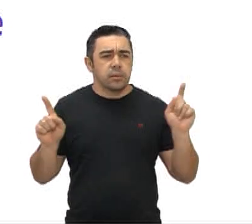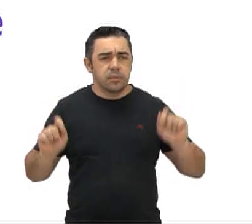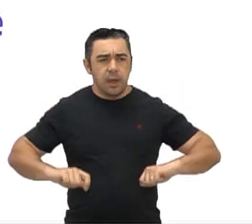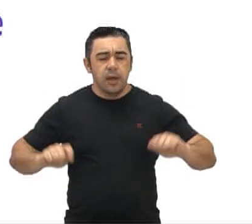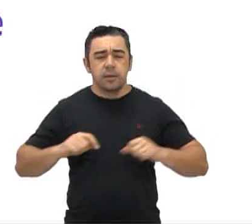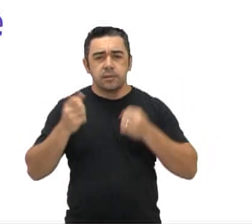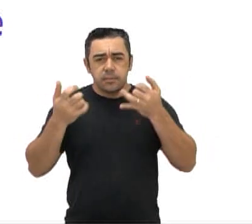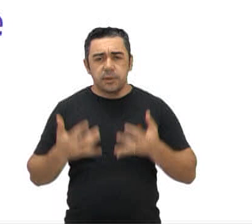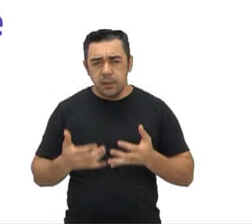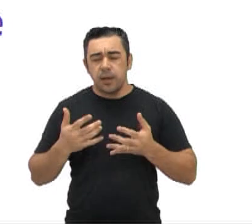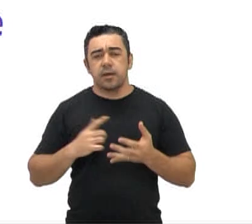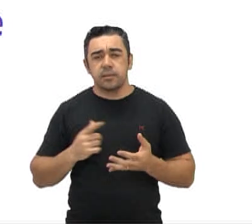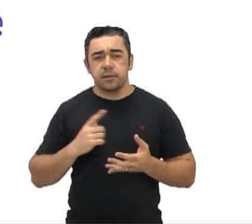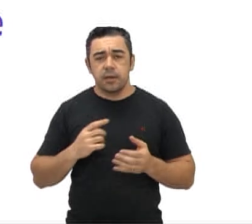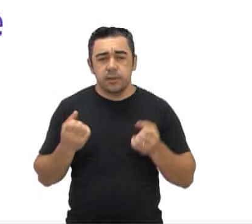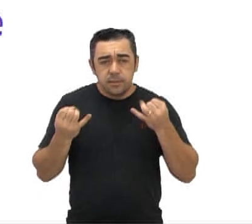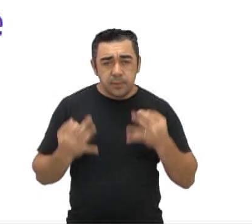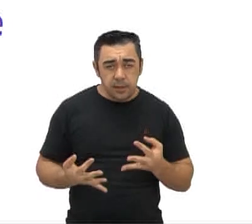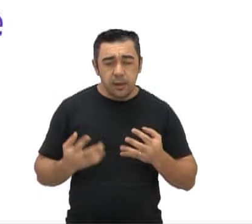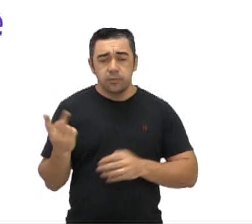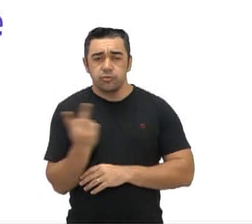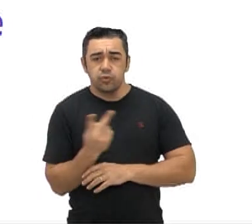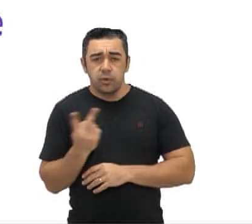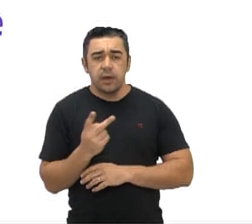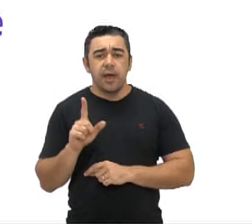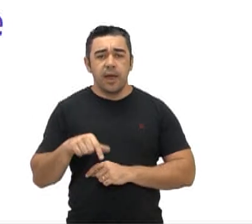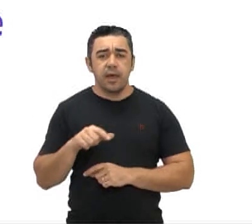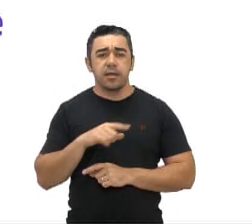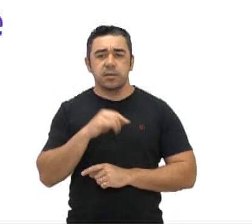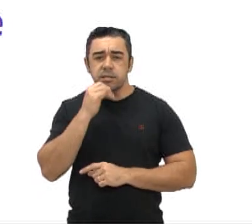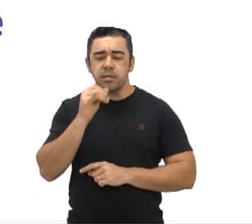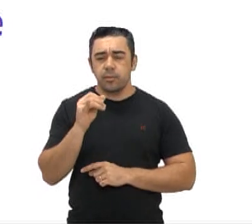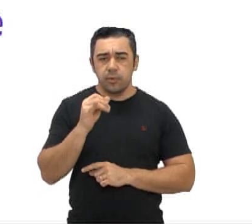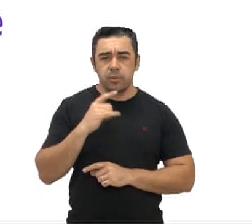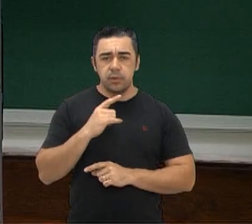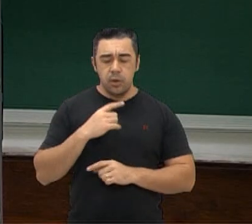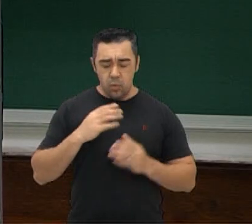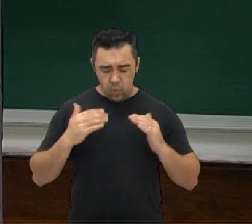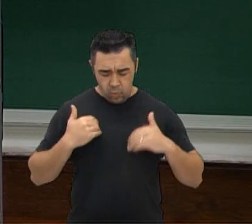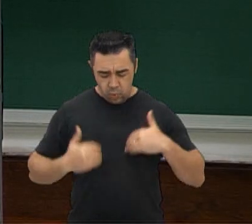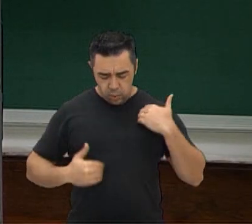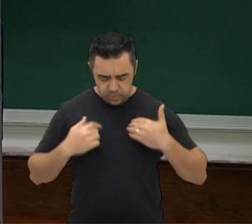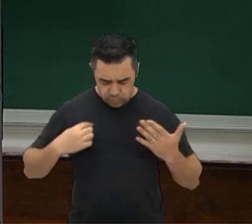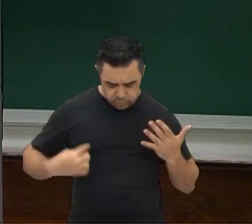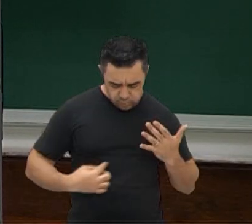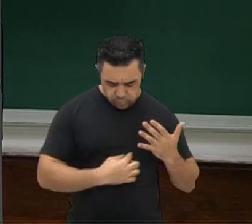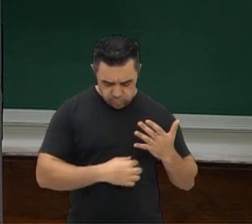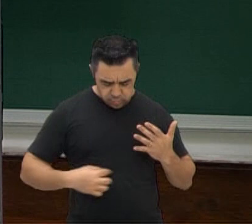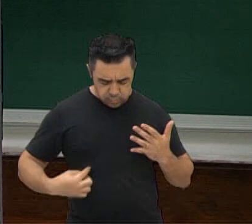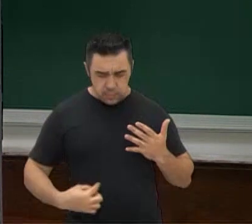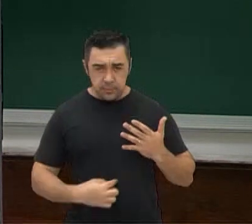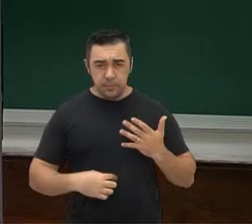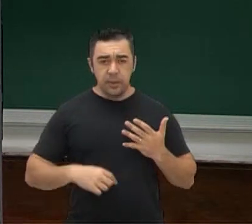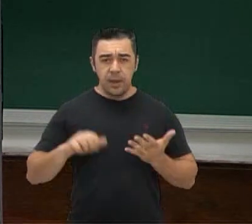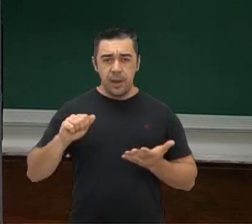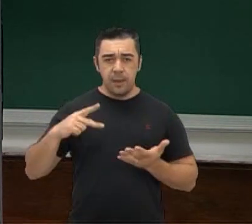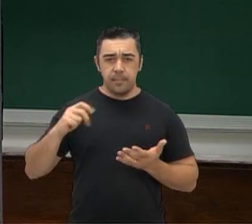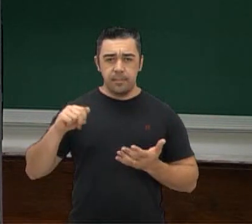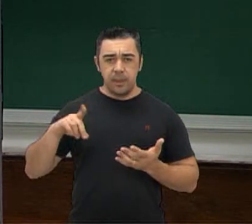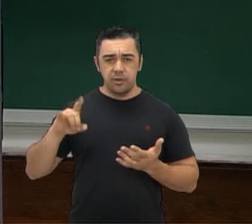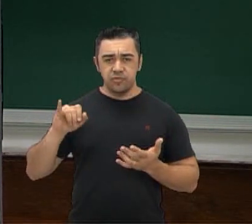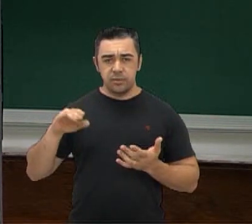como seriam as explicações de Darwin e Lamarck no que diz respeito ao apêndice? A Daniela Renato Parzianello. Acho que é assim que